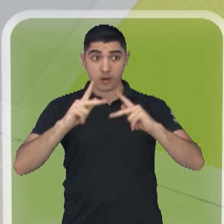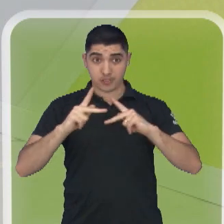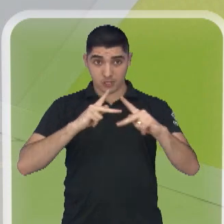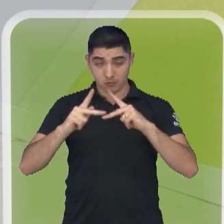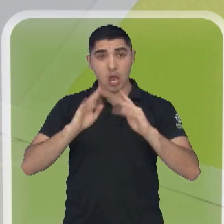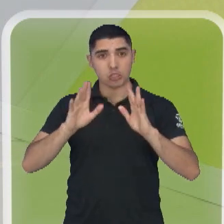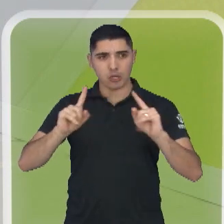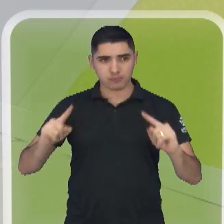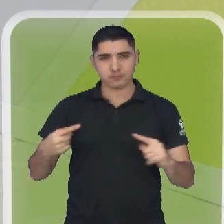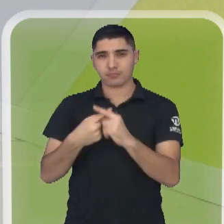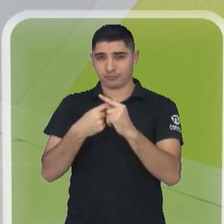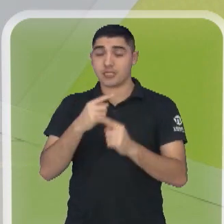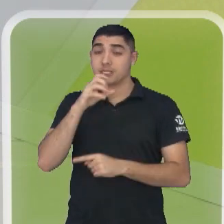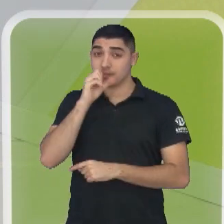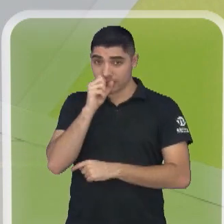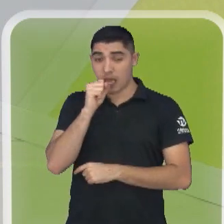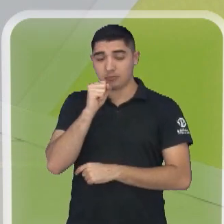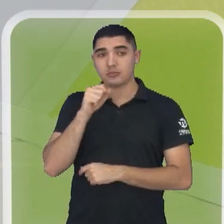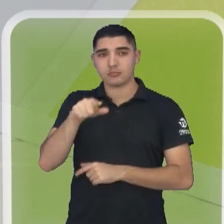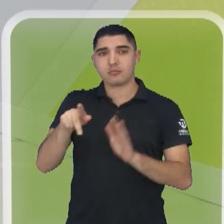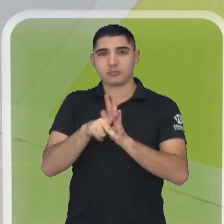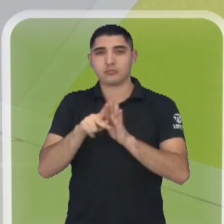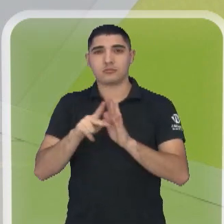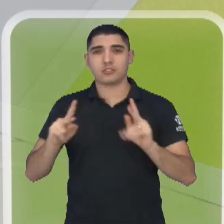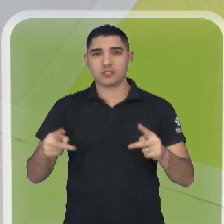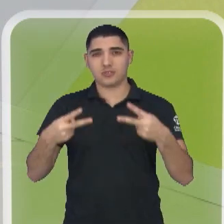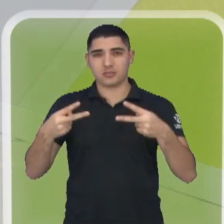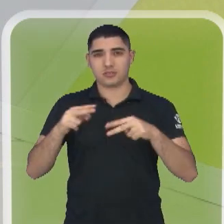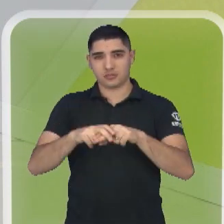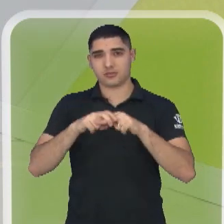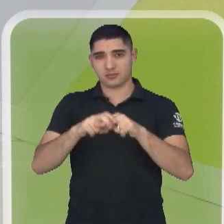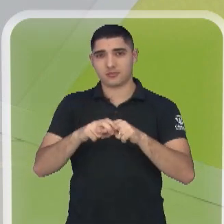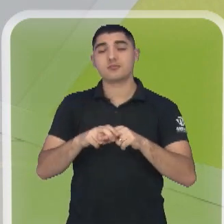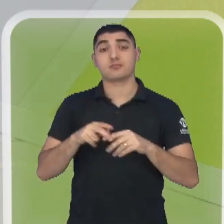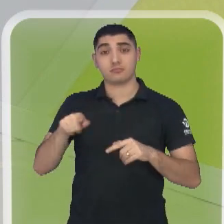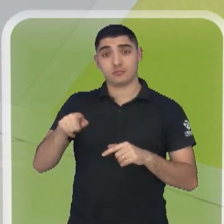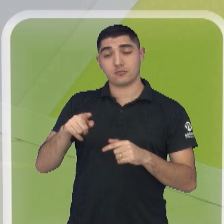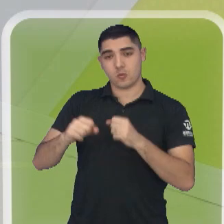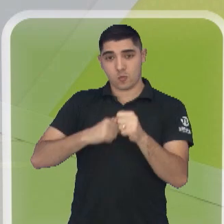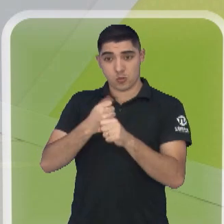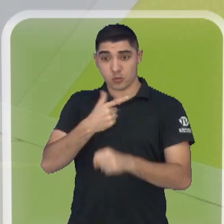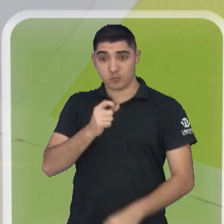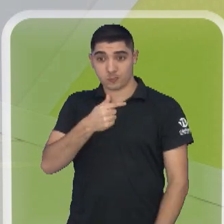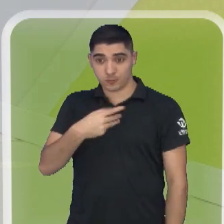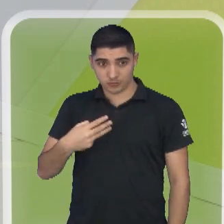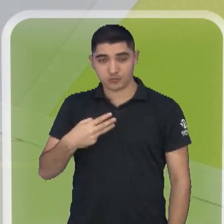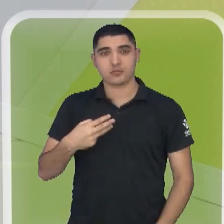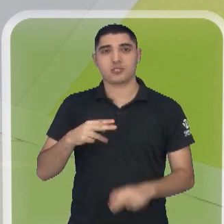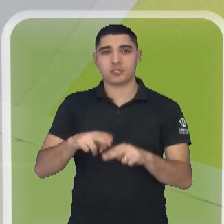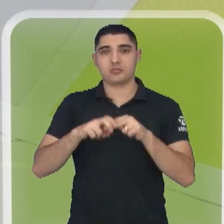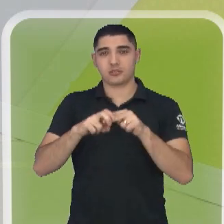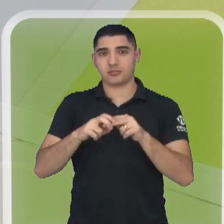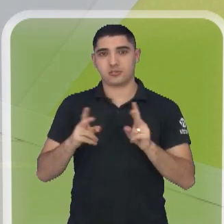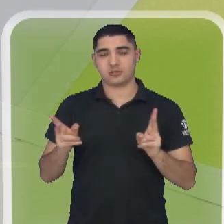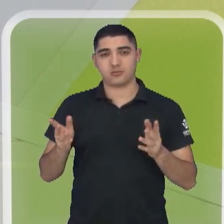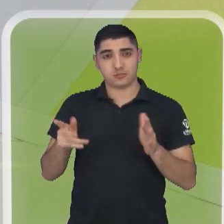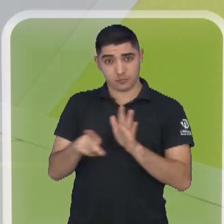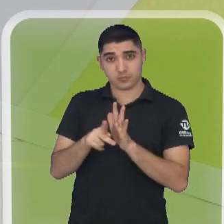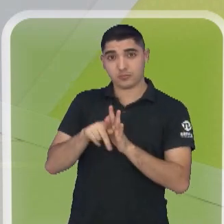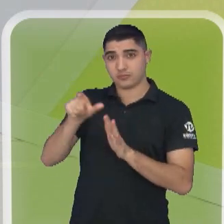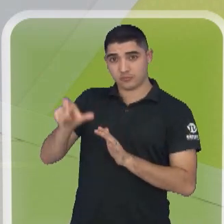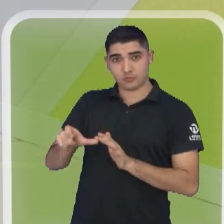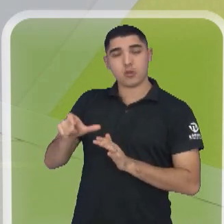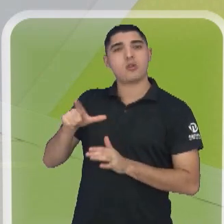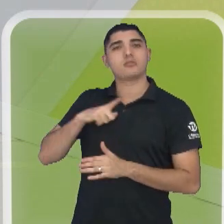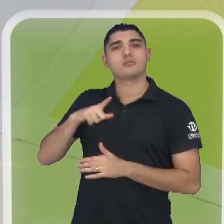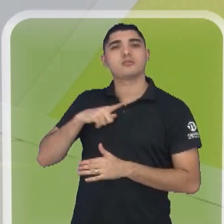entrou em quadra no sábado, pela semifinal da Copa Brasil de Vôlei 2023. O time do técnico Carlos Schwanck encarou e venceu o Minas